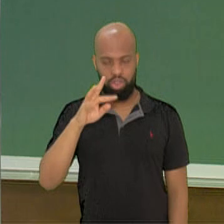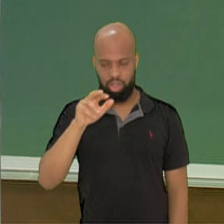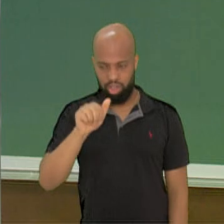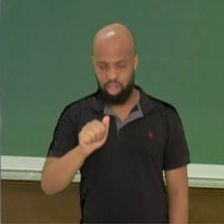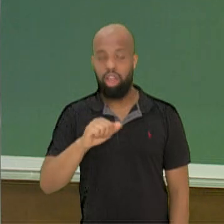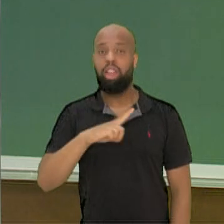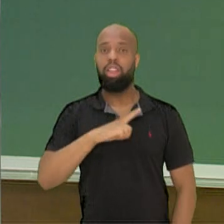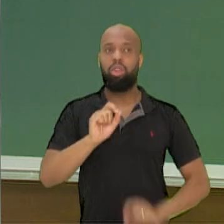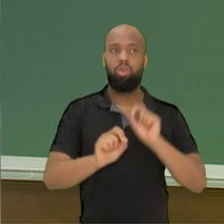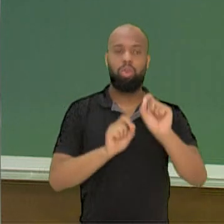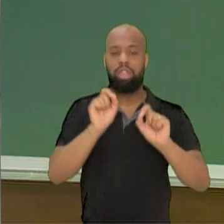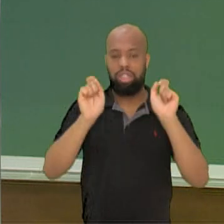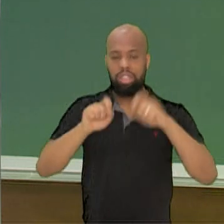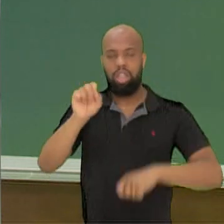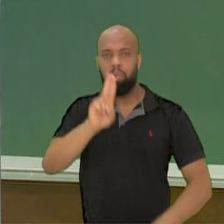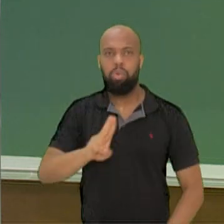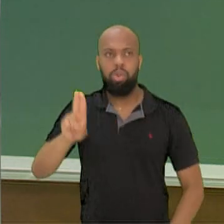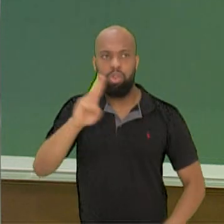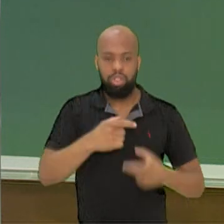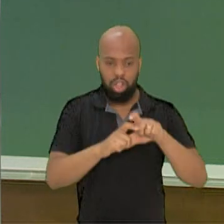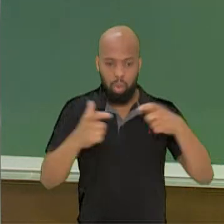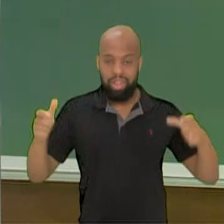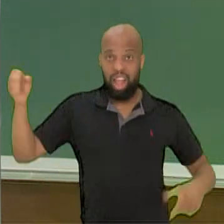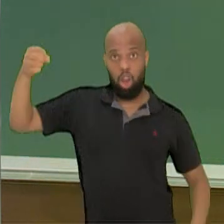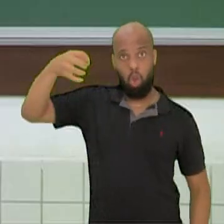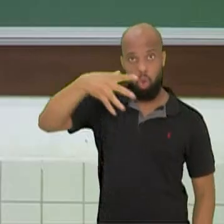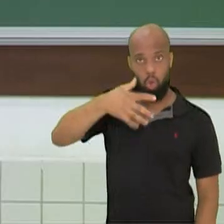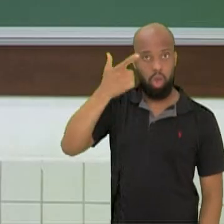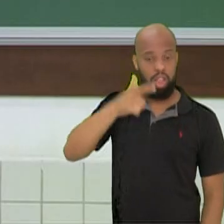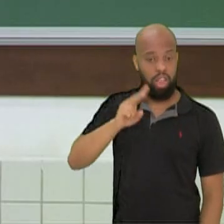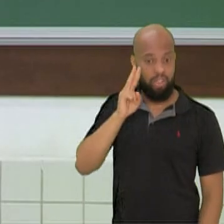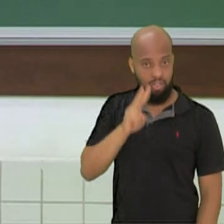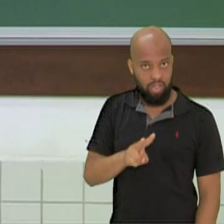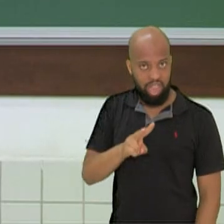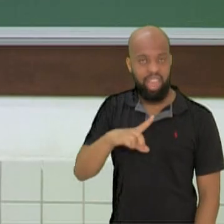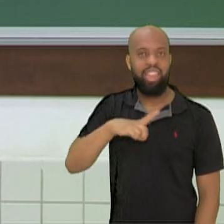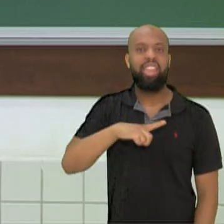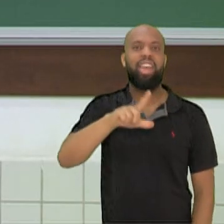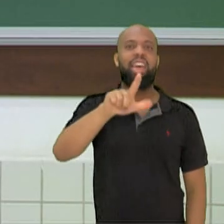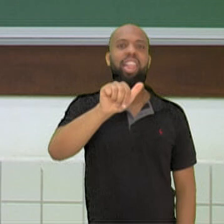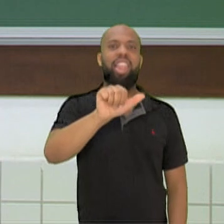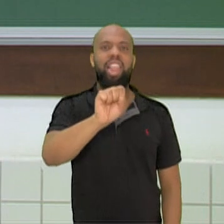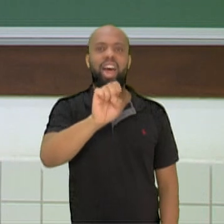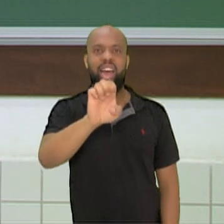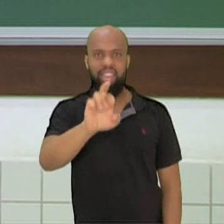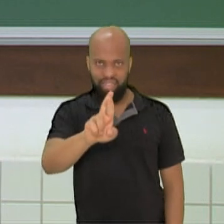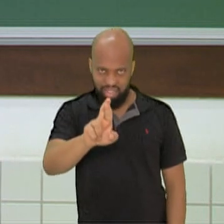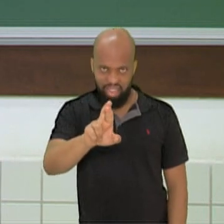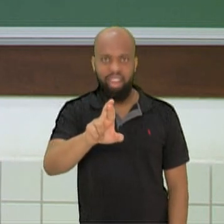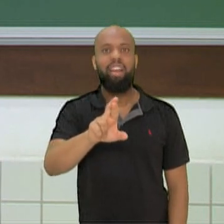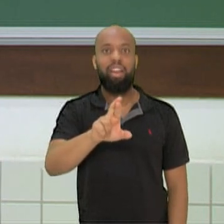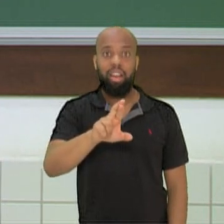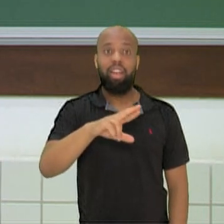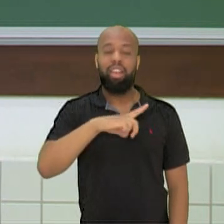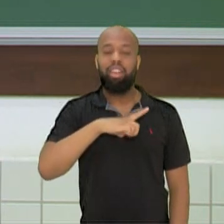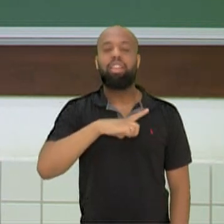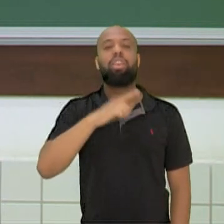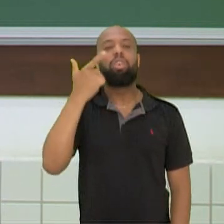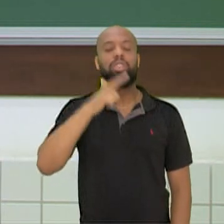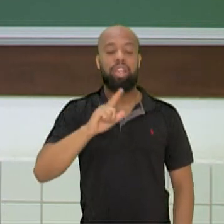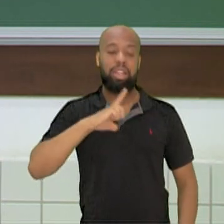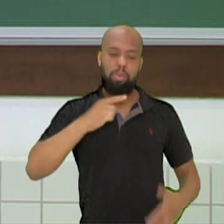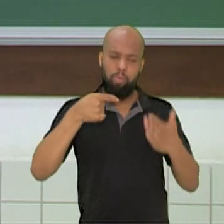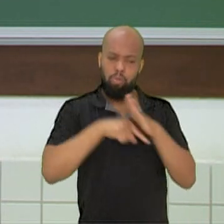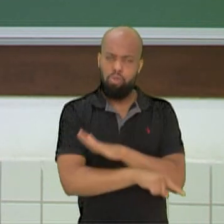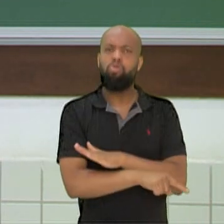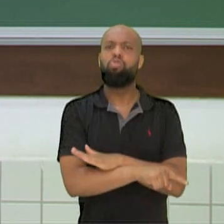ser utilizadas para aumentar a amplitude da luz. É o caso do laser, onde você tem uma concentração muito maior de intensidade.